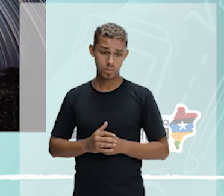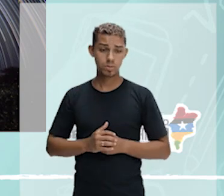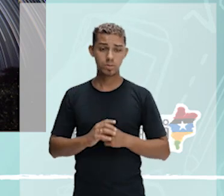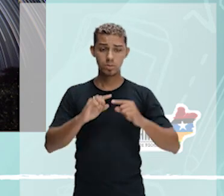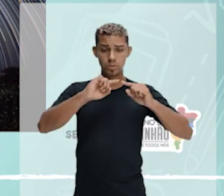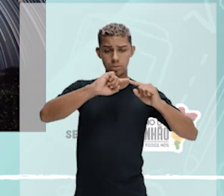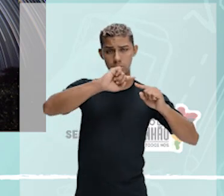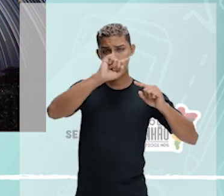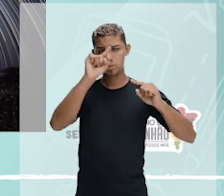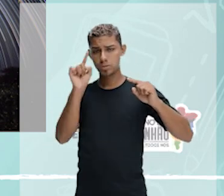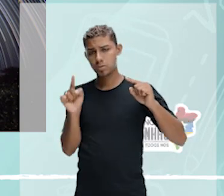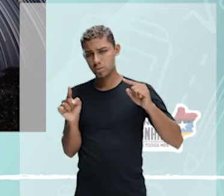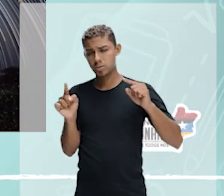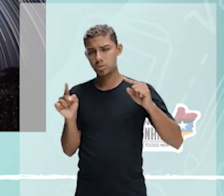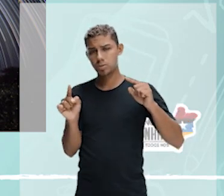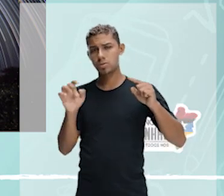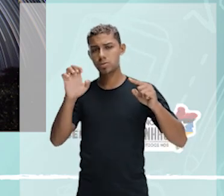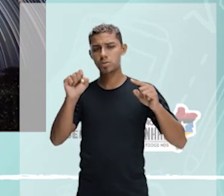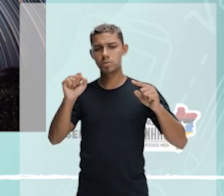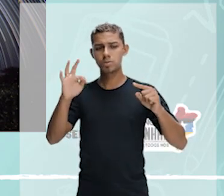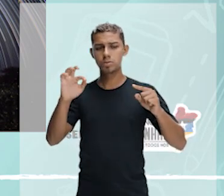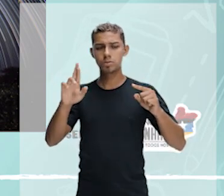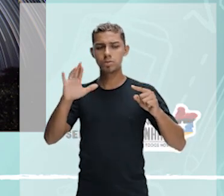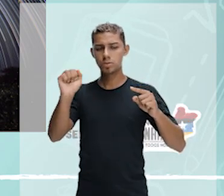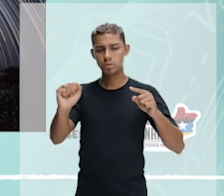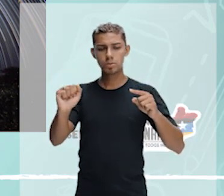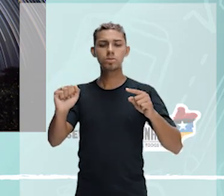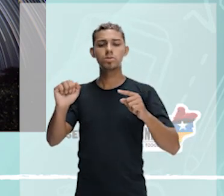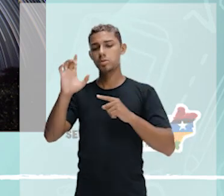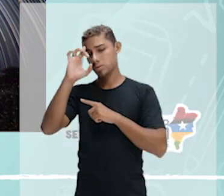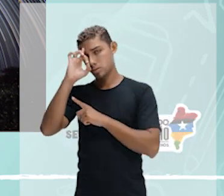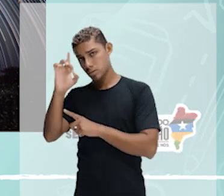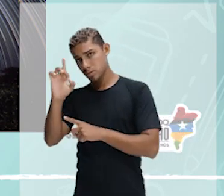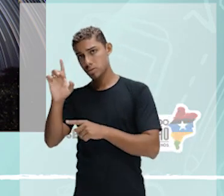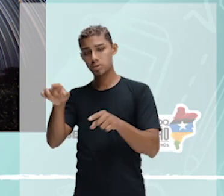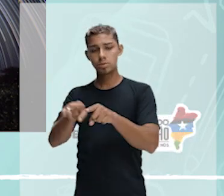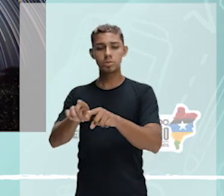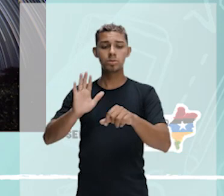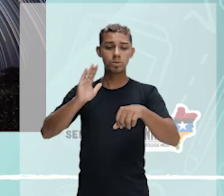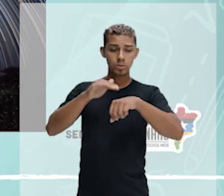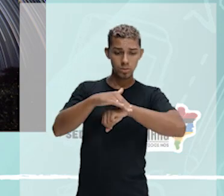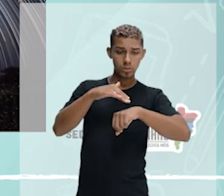noite, certo? É a própria abóbada celeste que vemos no céu.